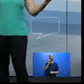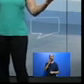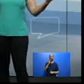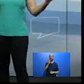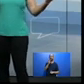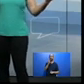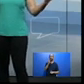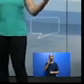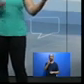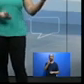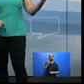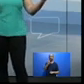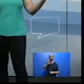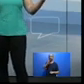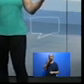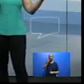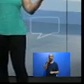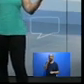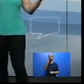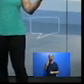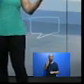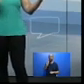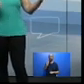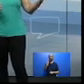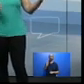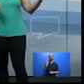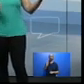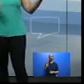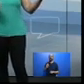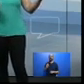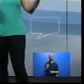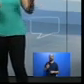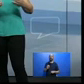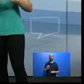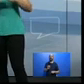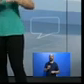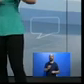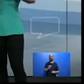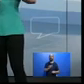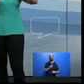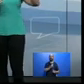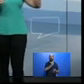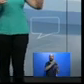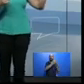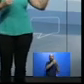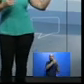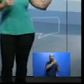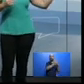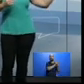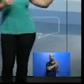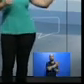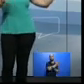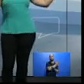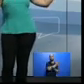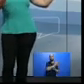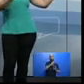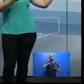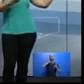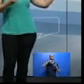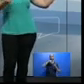e Espanha, que eles dividiram o mundo ao meio, né? Do lado ocidental, tudo